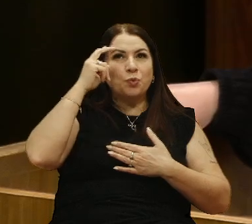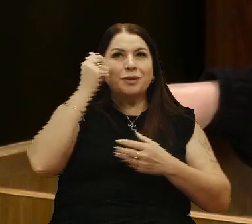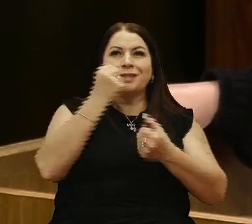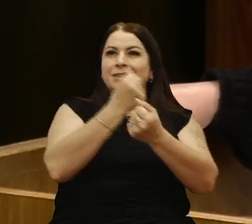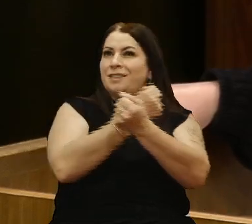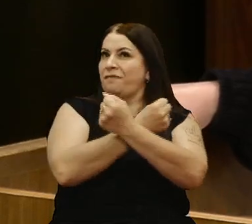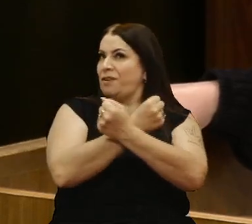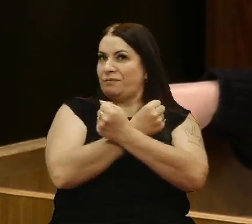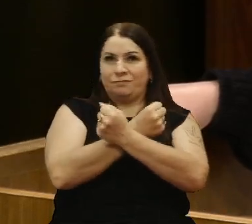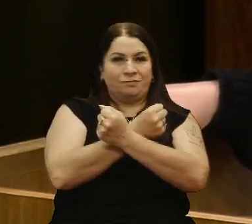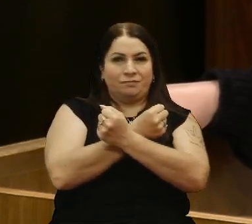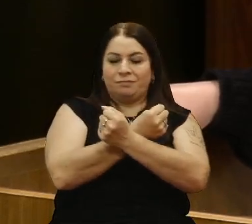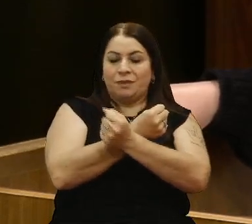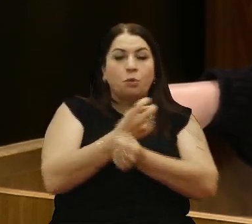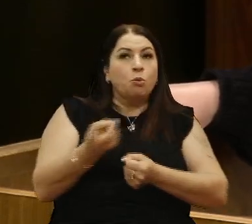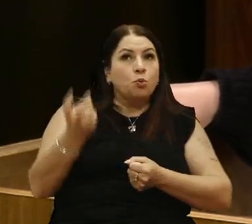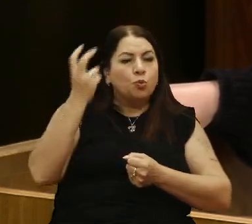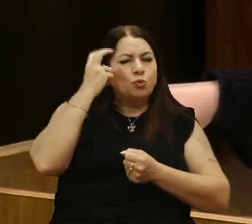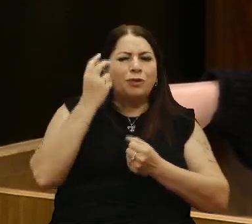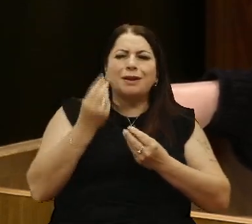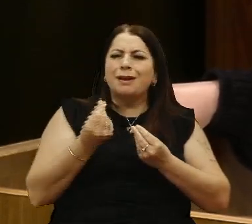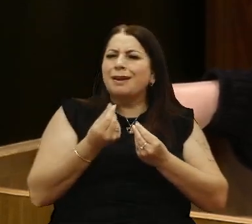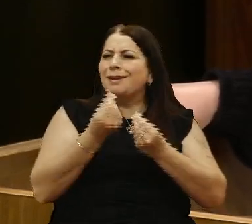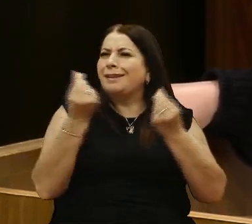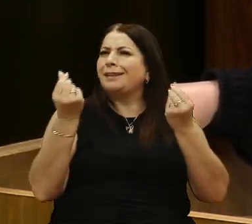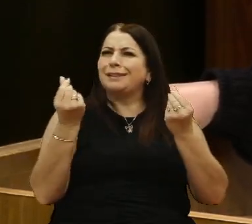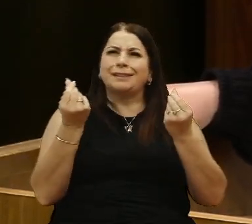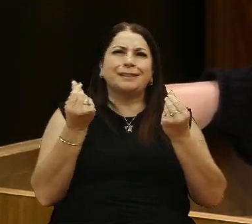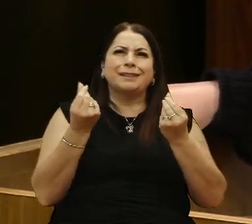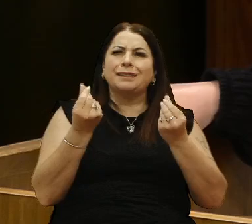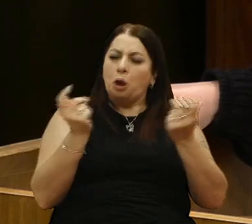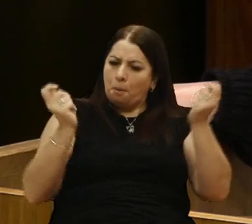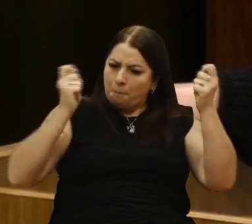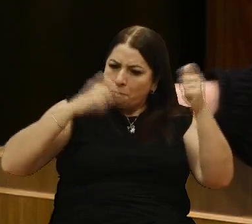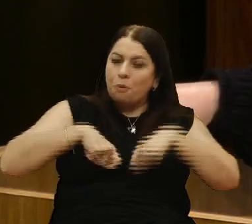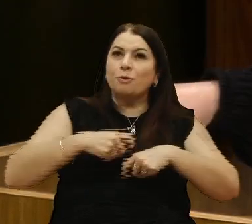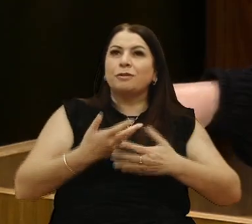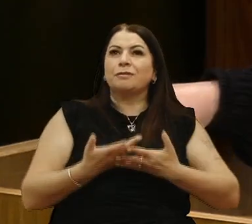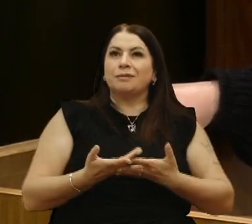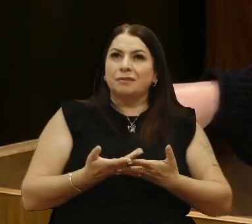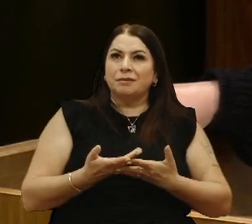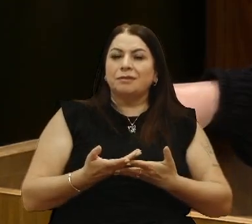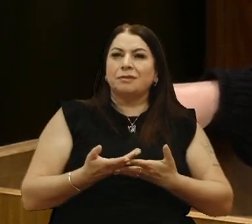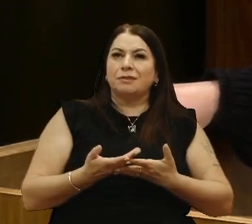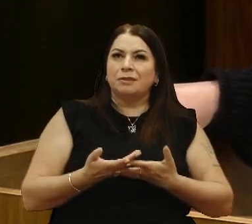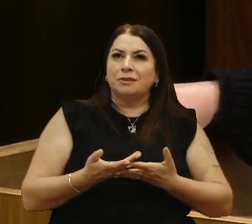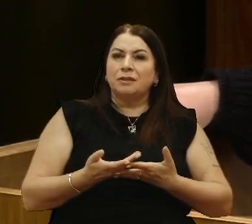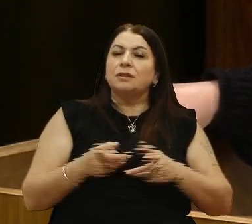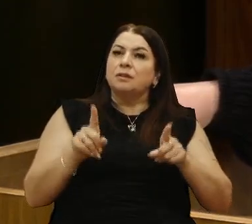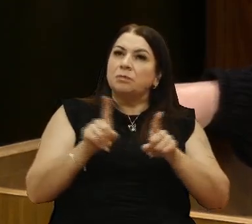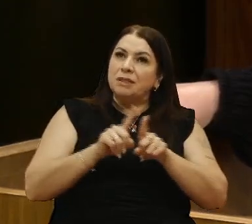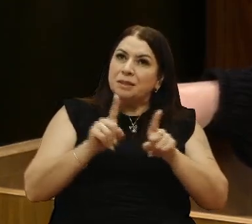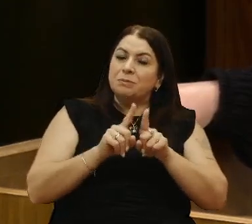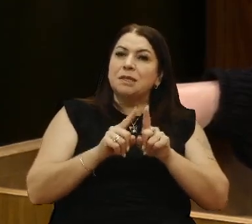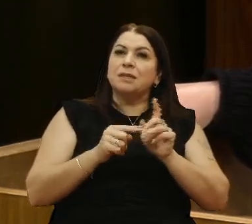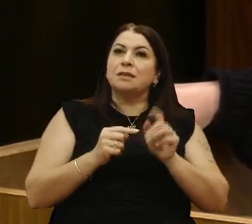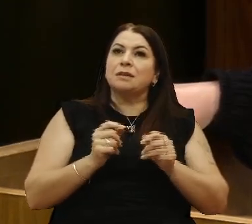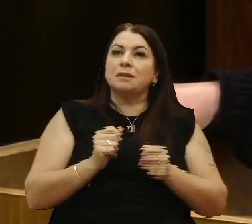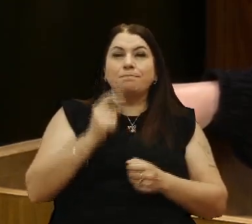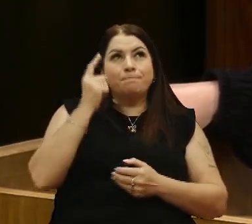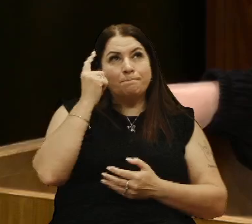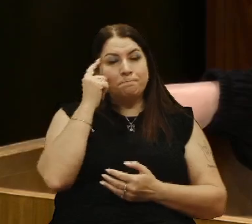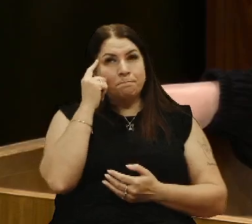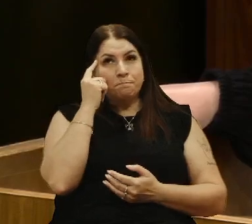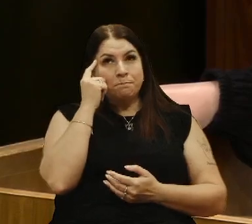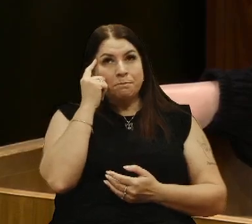escravidão. Ela é uma cultura rica, uma cultura potente. Mas também para que a gente